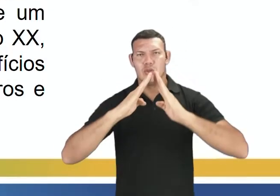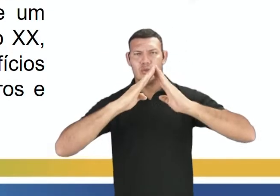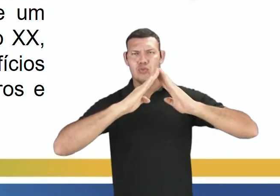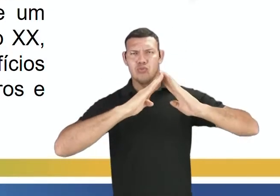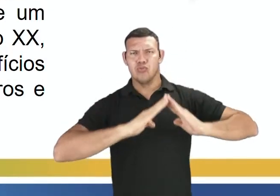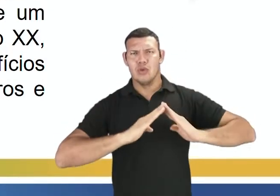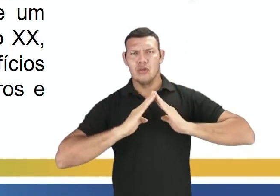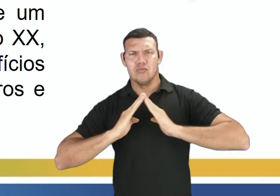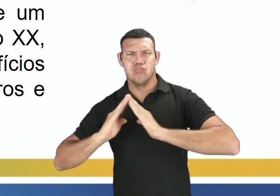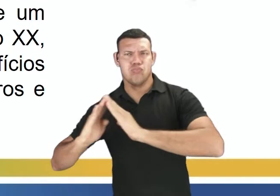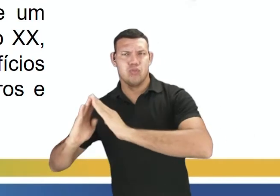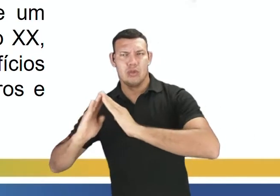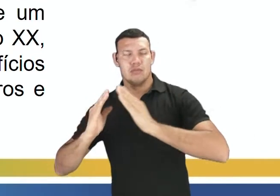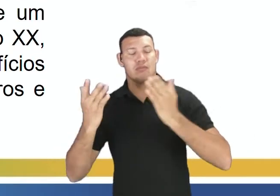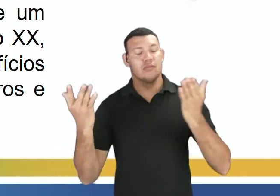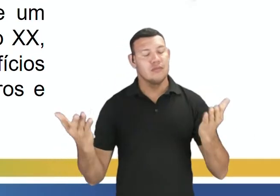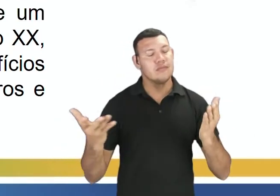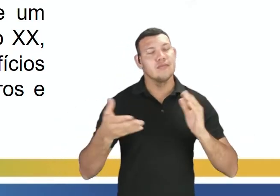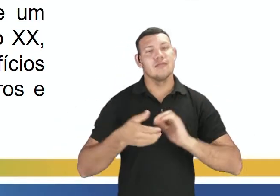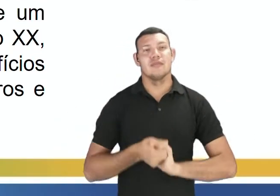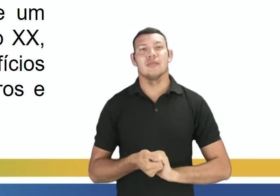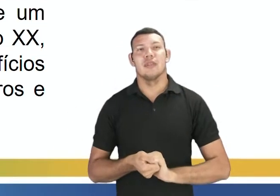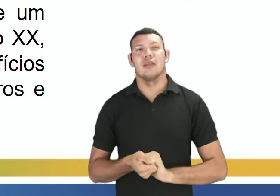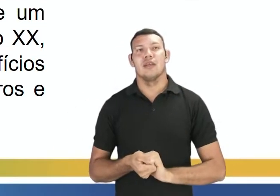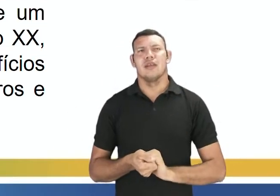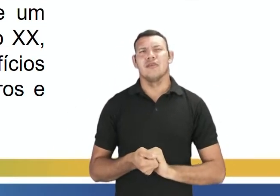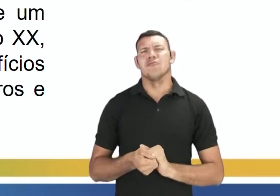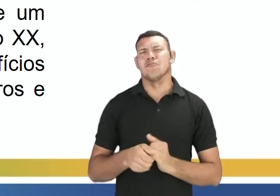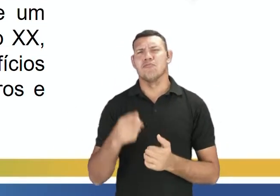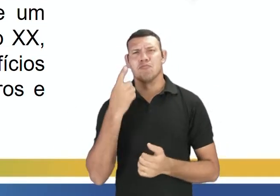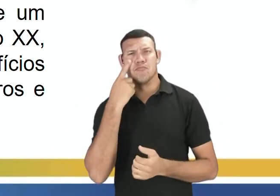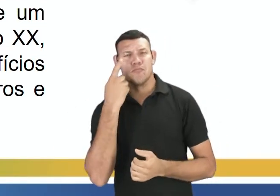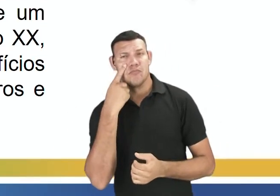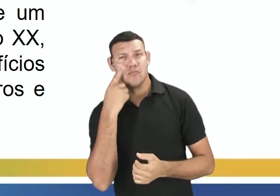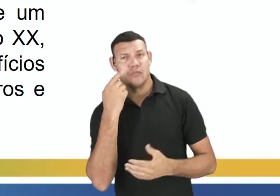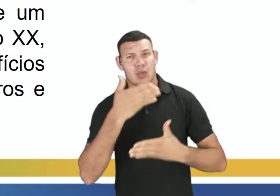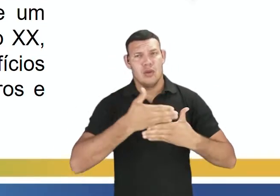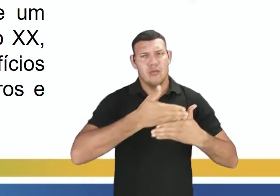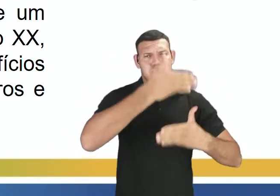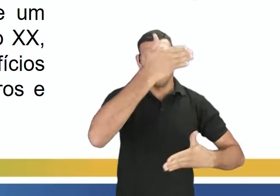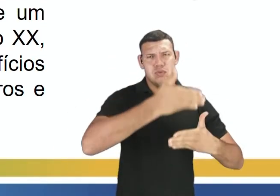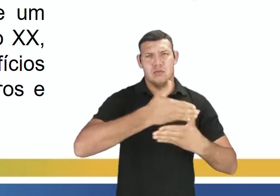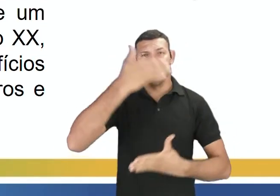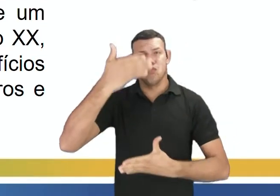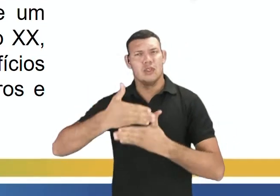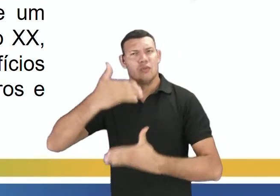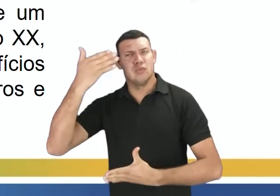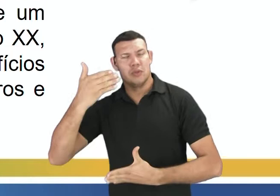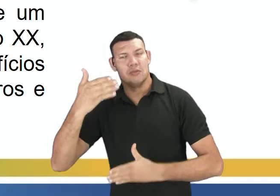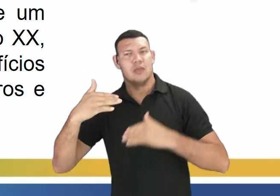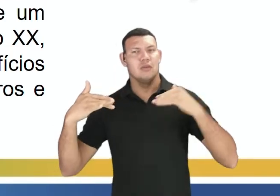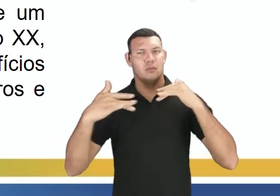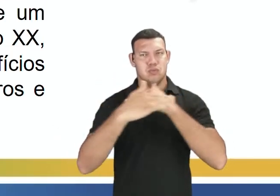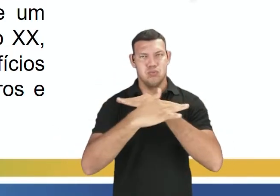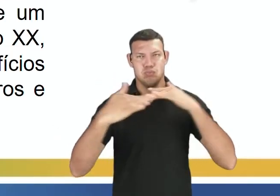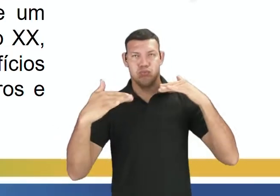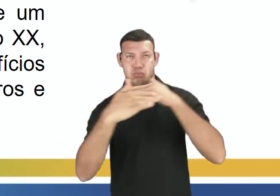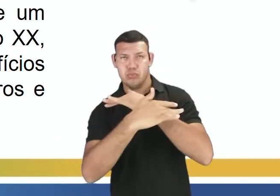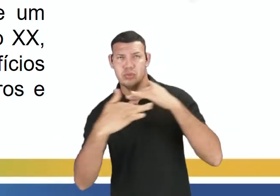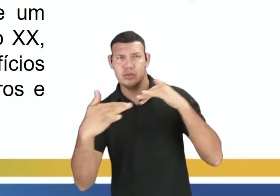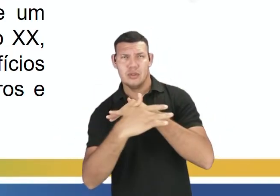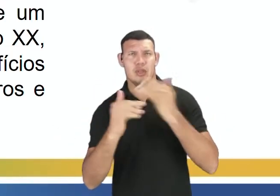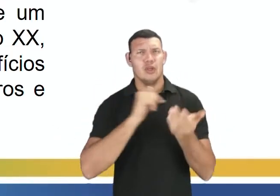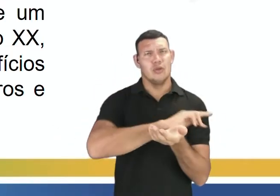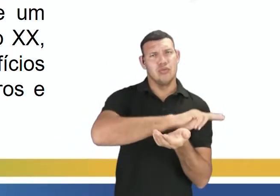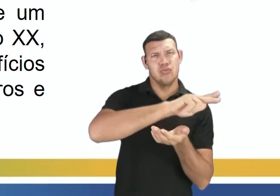que sofreram essa transformação. Vejamos que as construções urbanas foram se modificando ao longo do tempo, né? E todas essas transformações